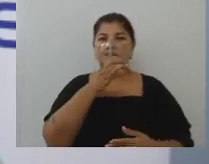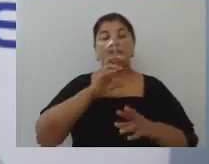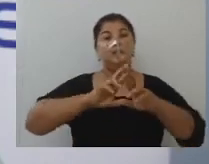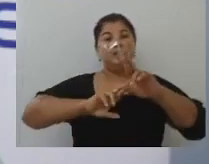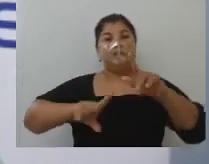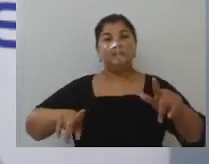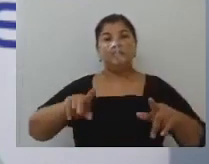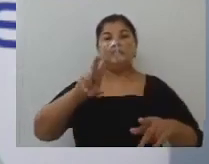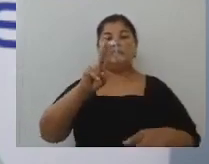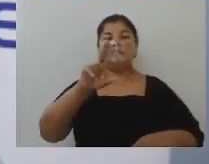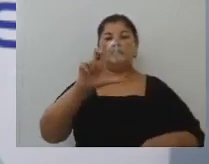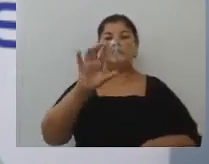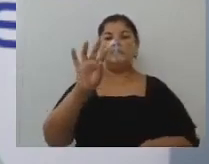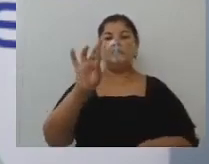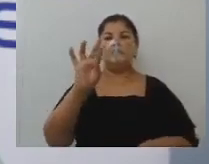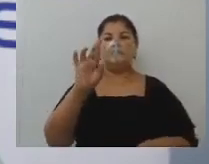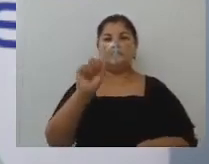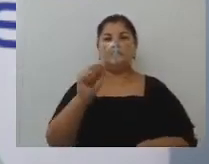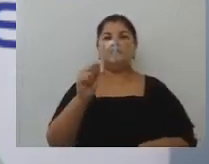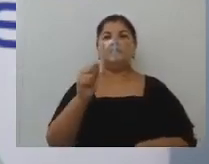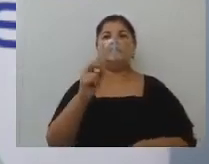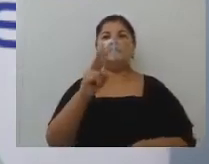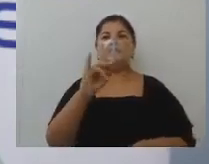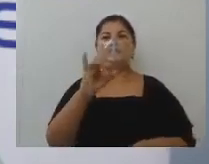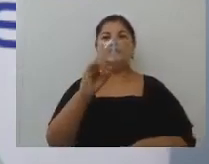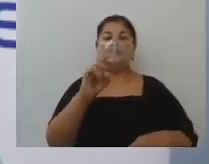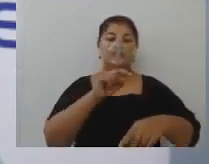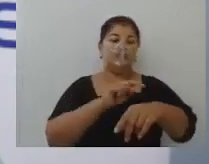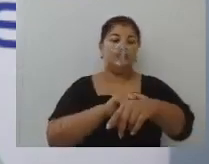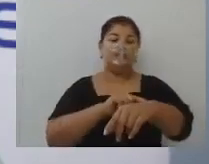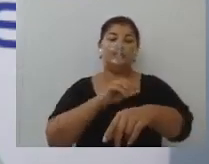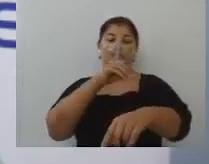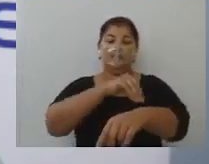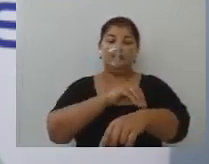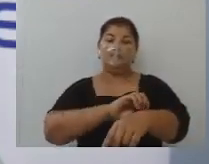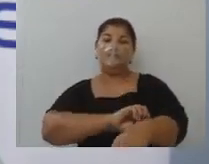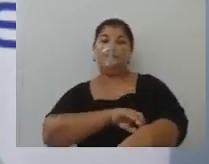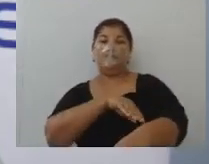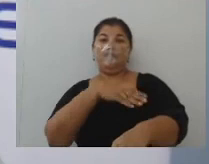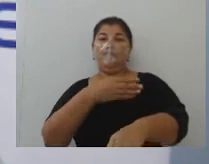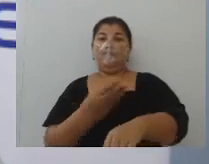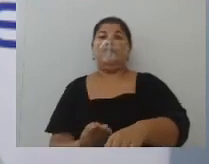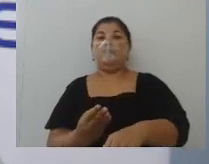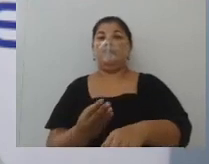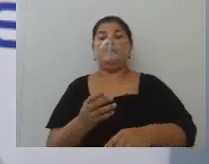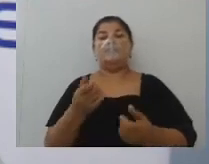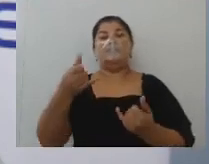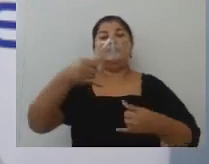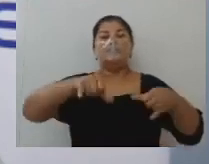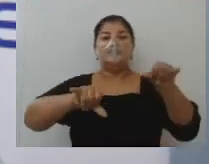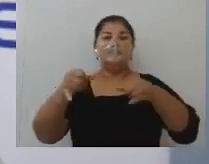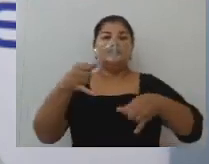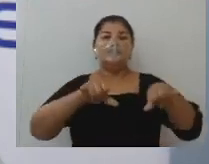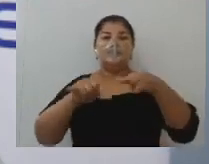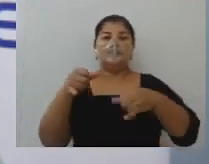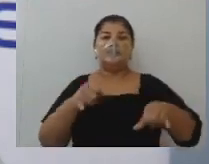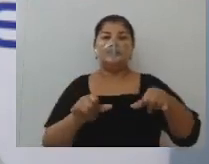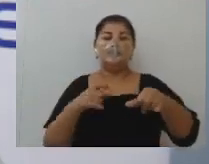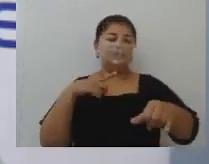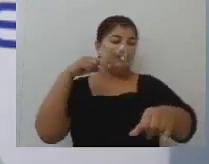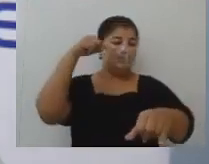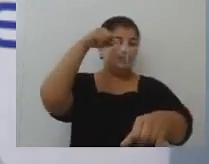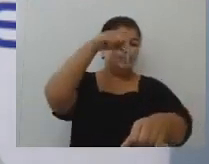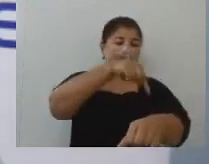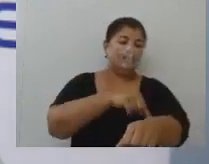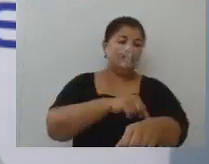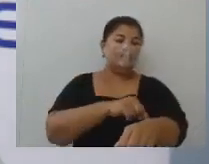uma queimadura química. Ele queima de dentro para fora. Ele penetra na pele e faz o estrago de dentro